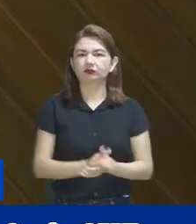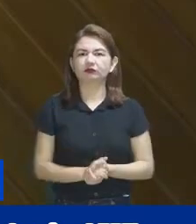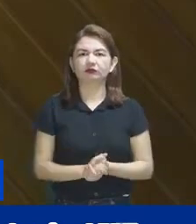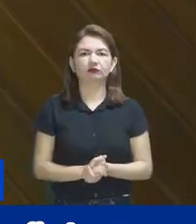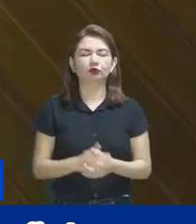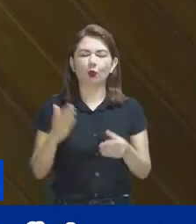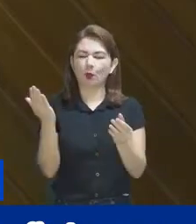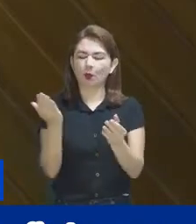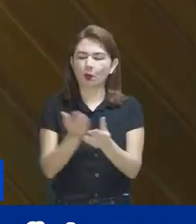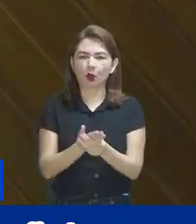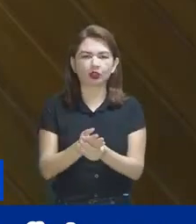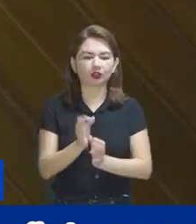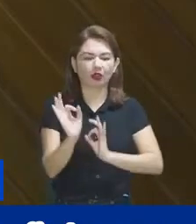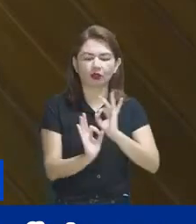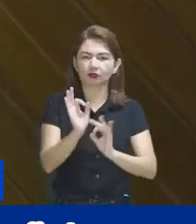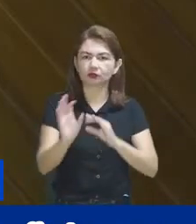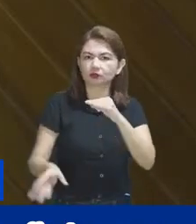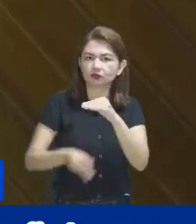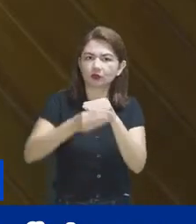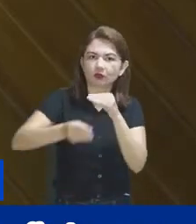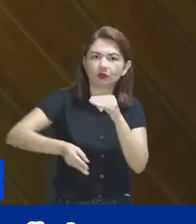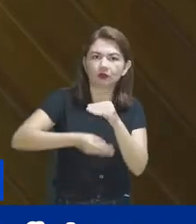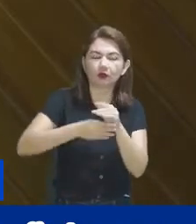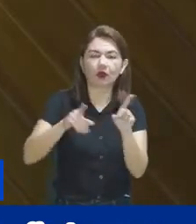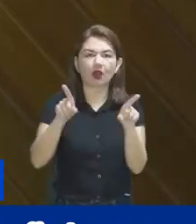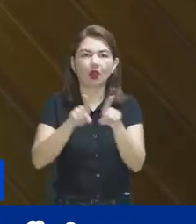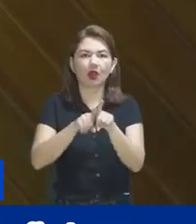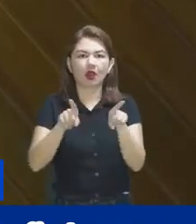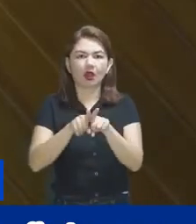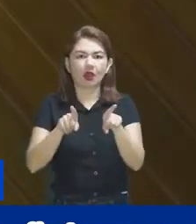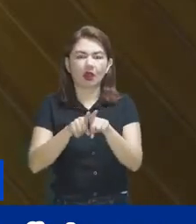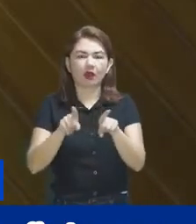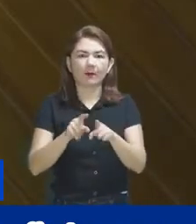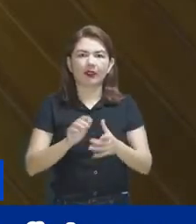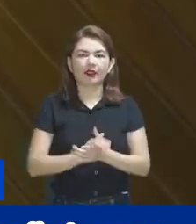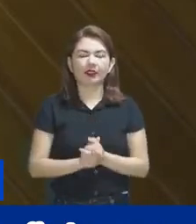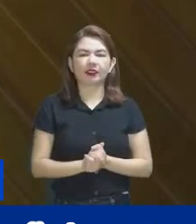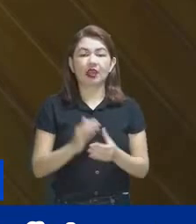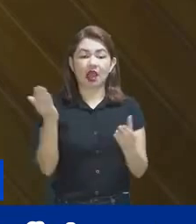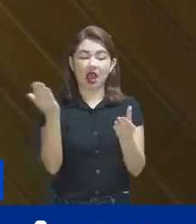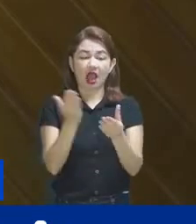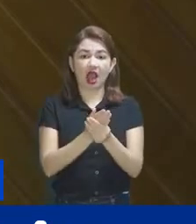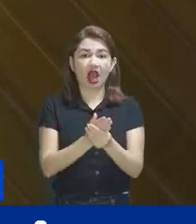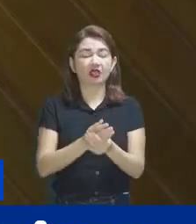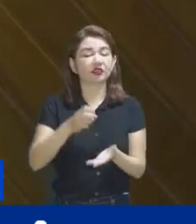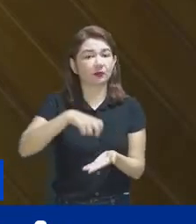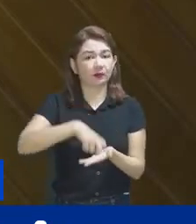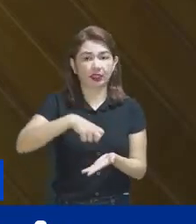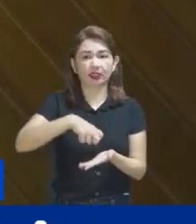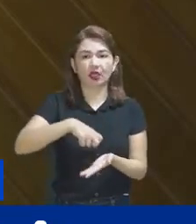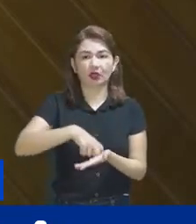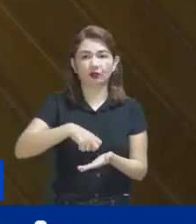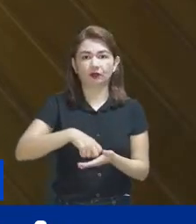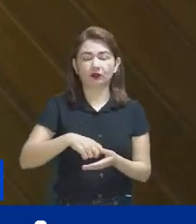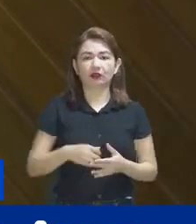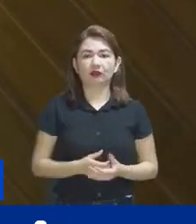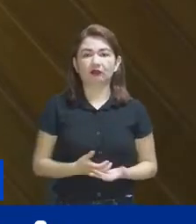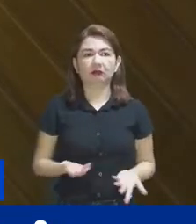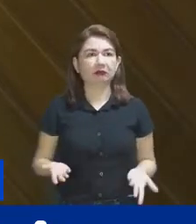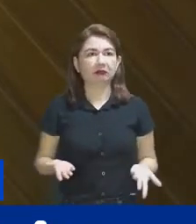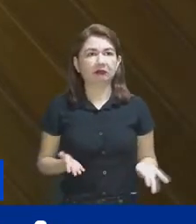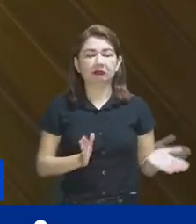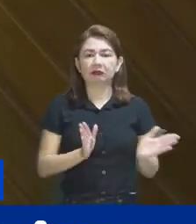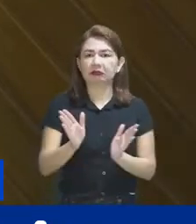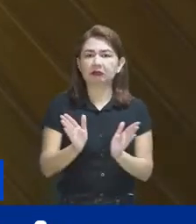da AIGE, seja da representação, seja também da própria ação penal, não houve a demonstração de nenhum